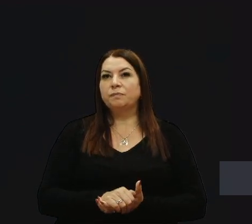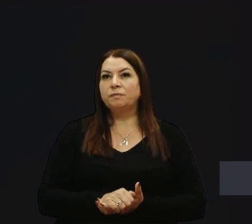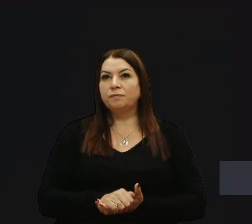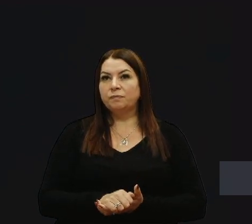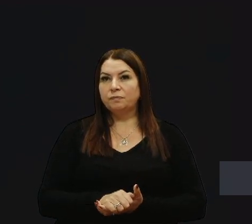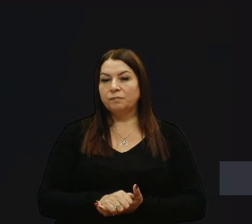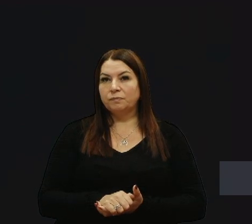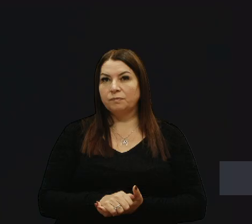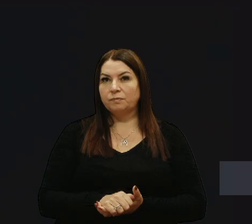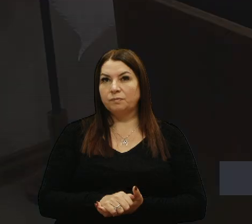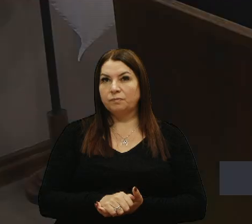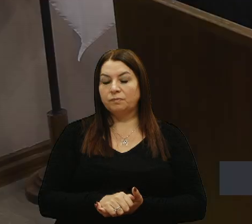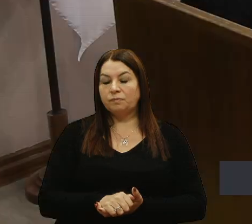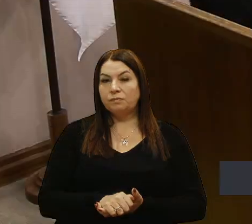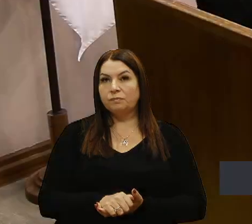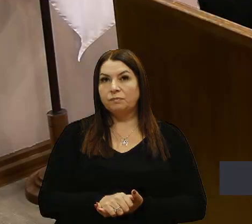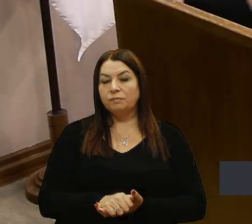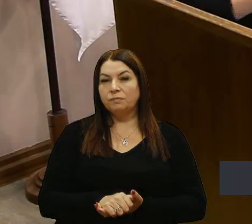45.